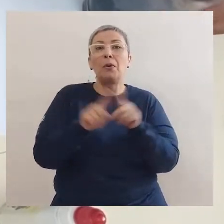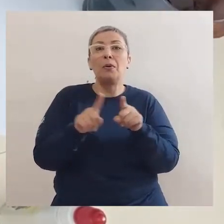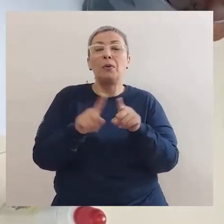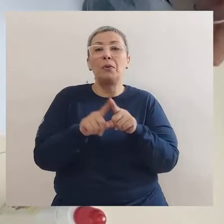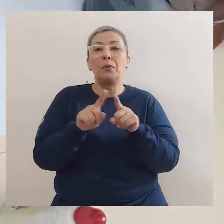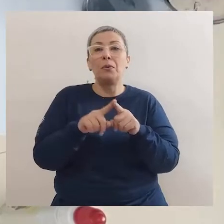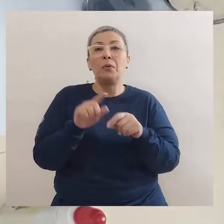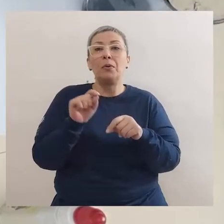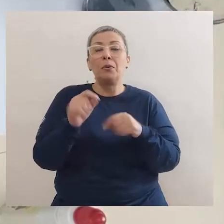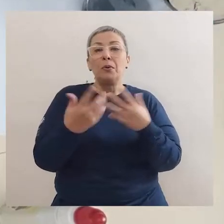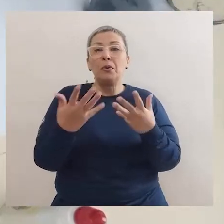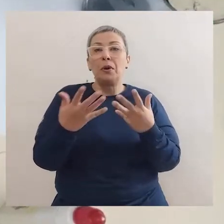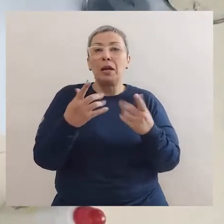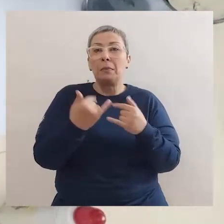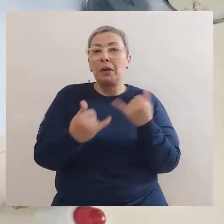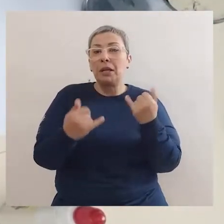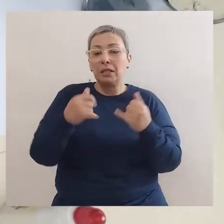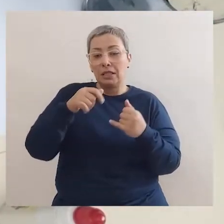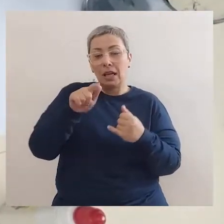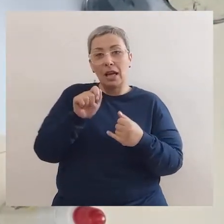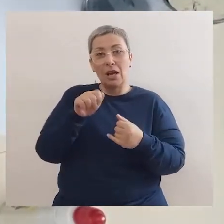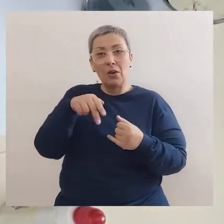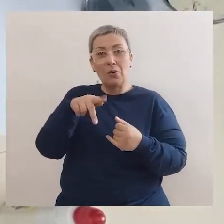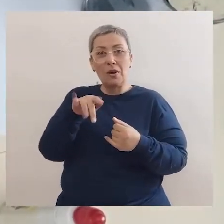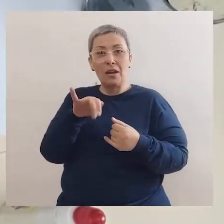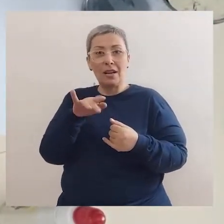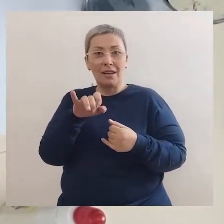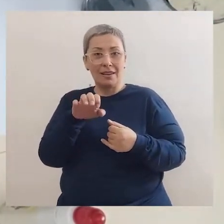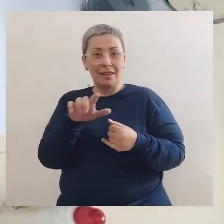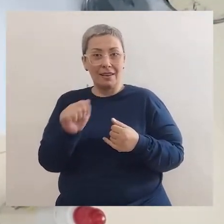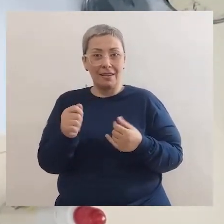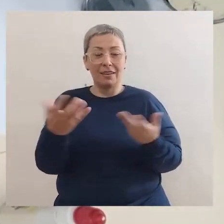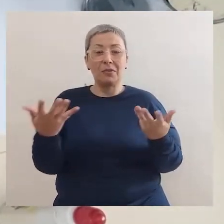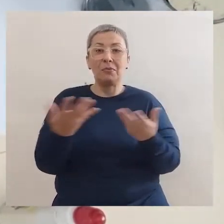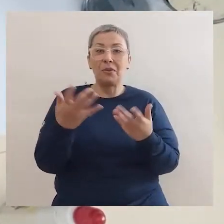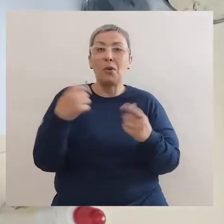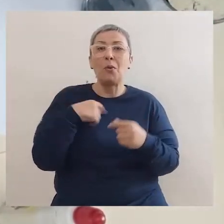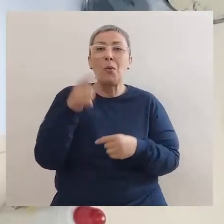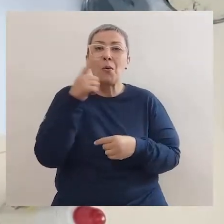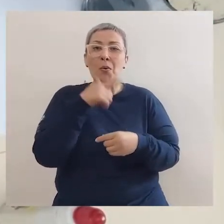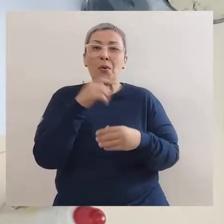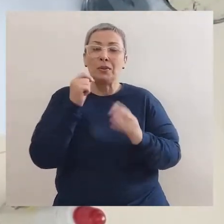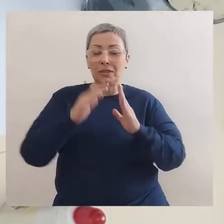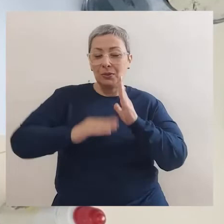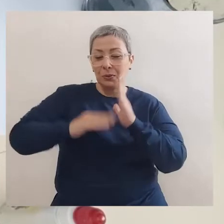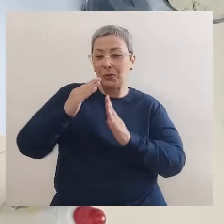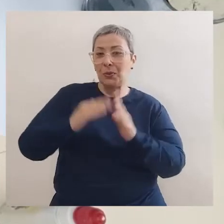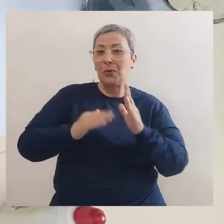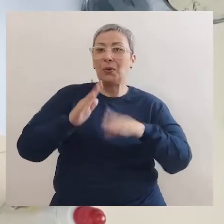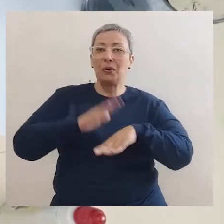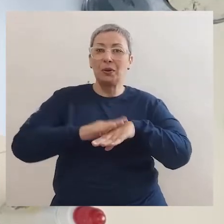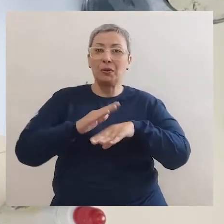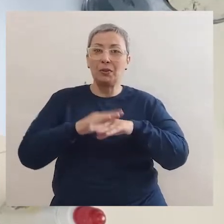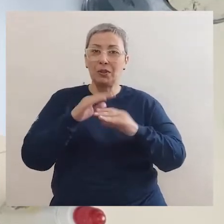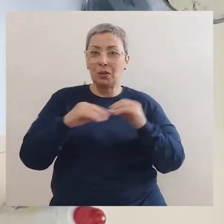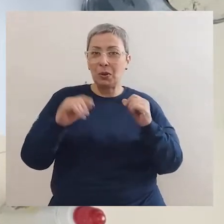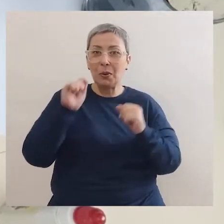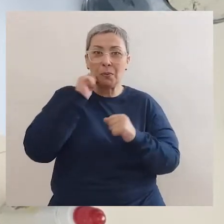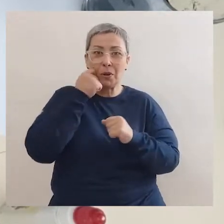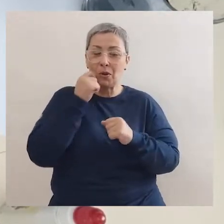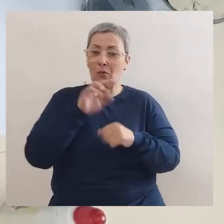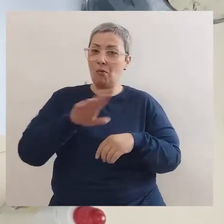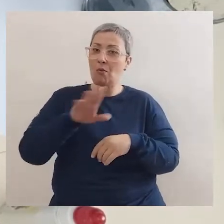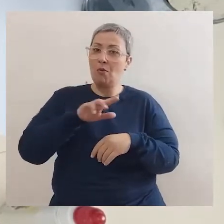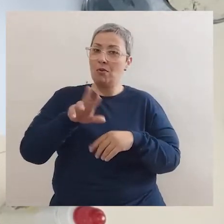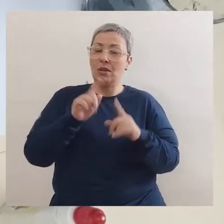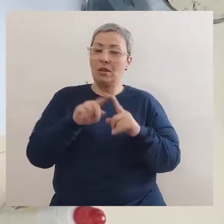uma aquarela, né? Então, a gente consegue produzir tinta. Eu vou usar o carvão, não vou usar esse coloral. Então, olha só,